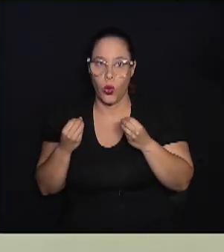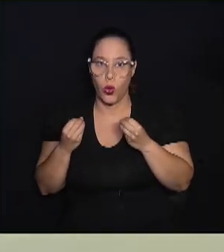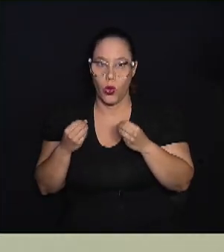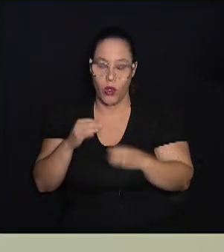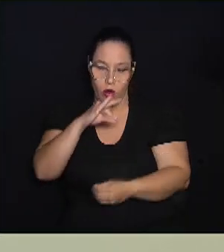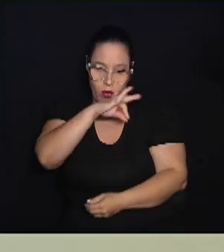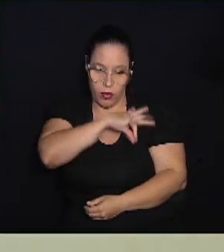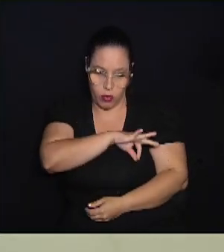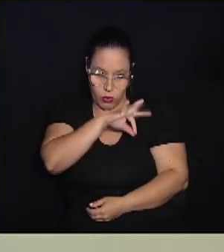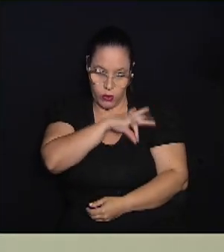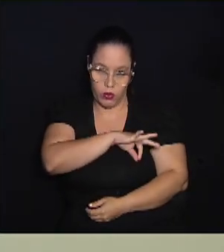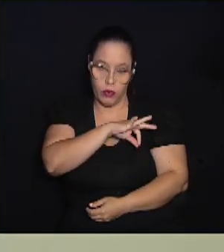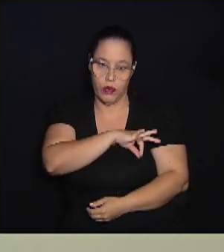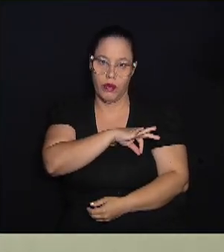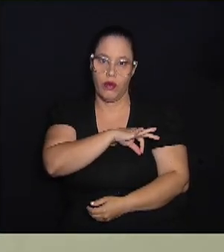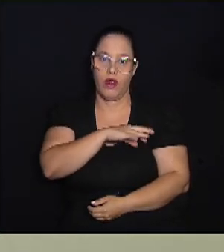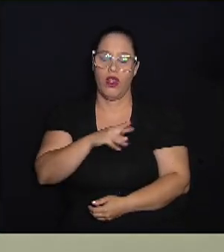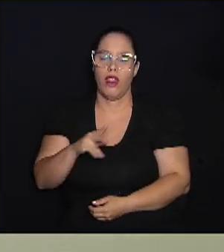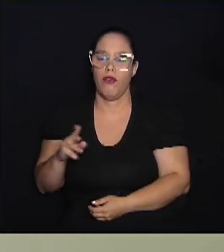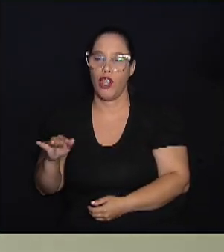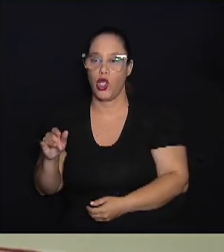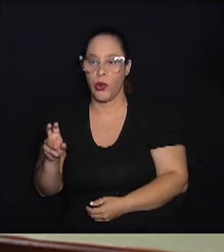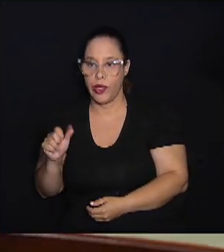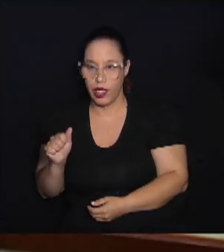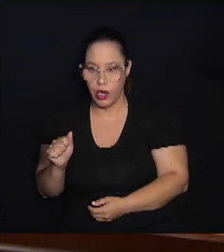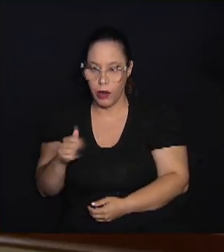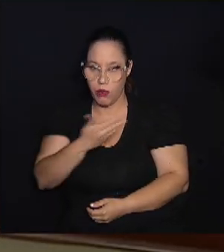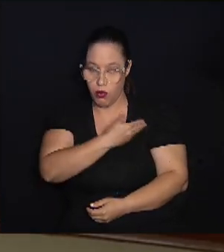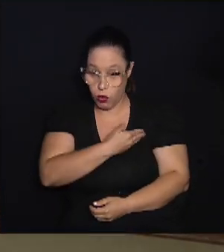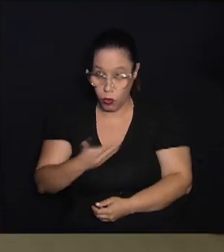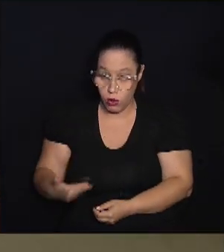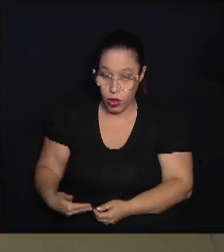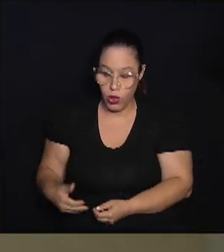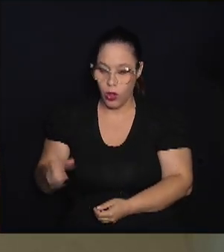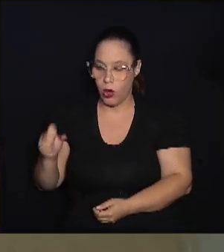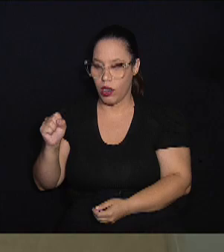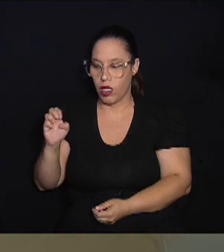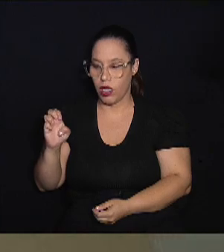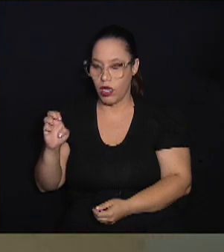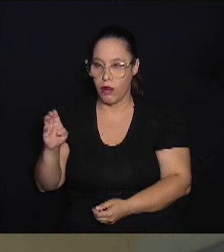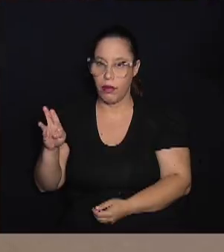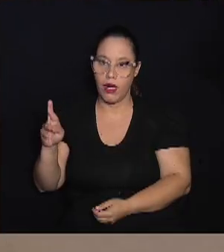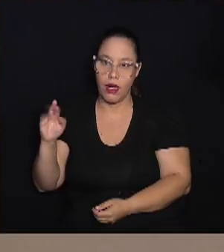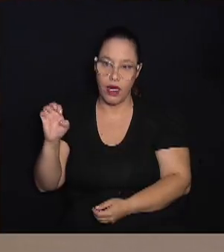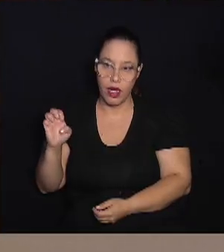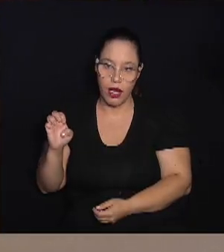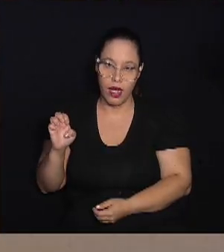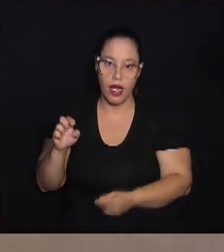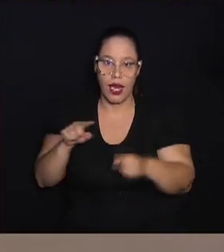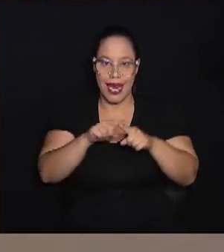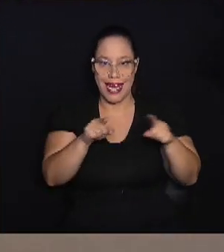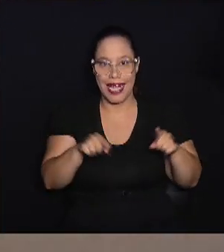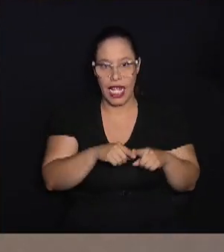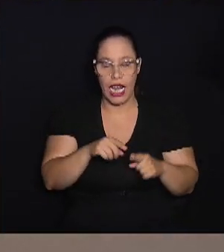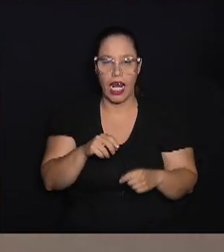da Mulher, a Defensoria Pública do Estado de São Paulo, o SEBRAE e a Sala Lilás. O objetivo do espaço é promover